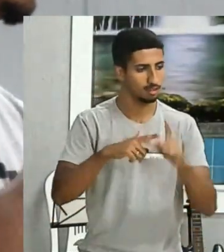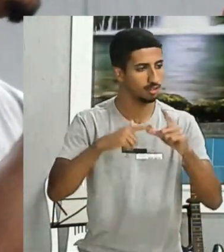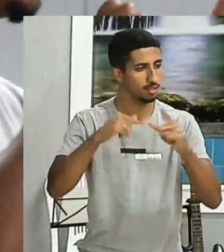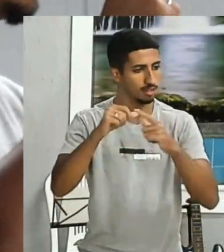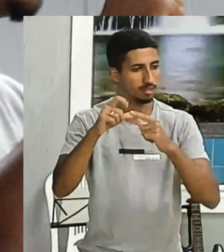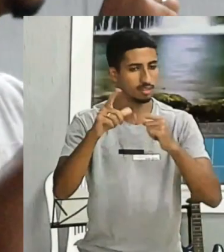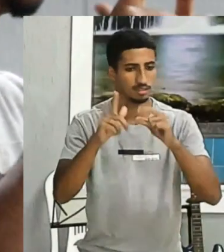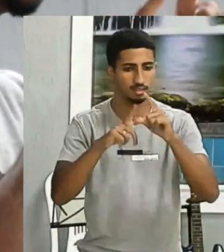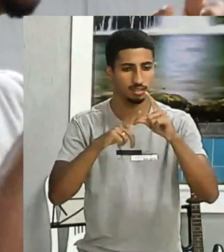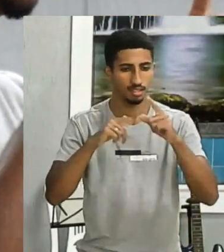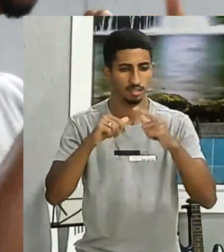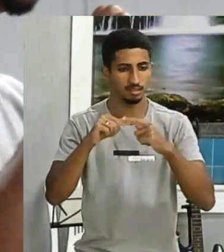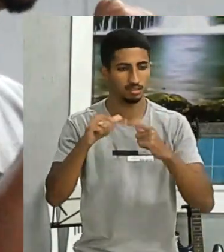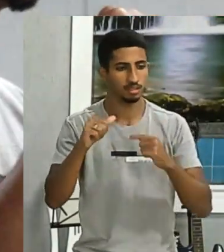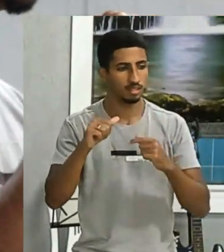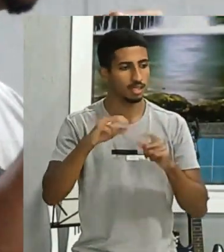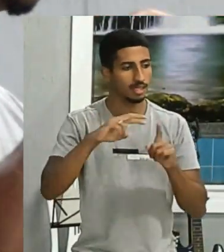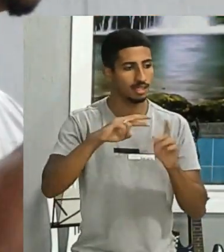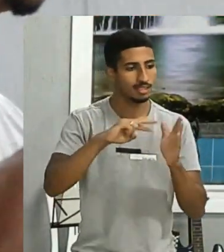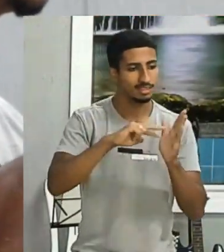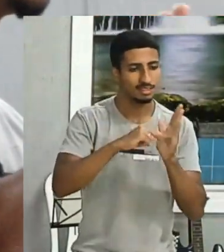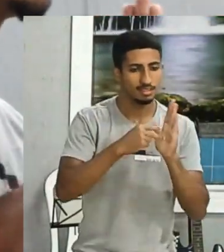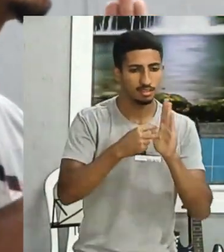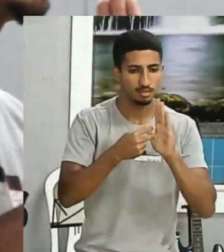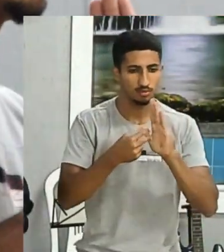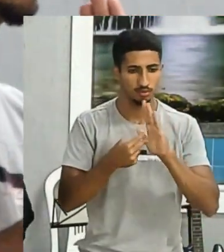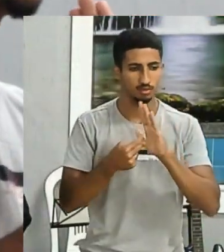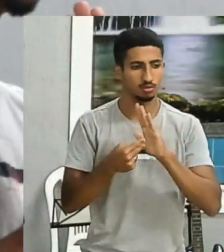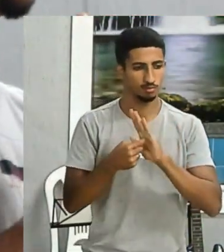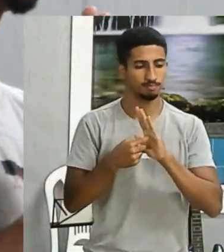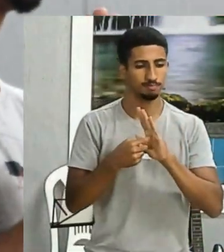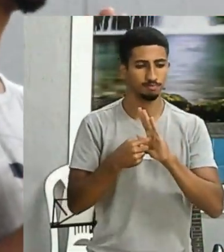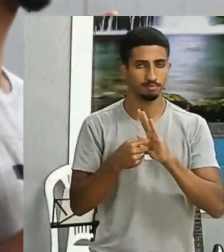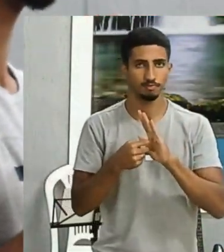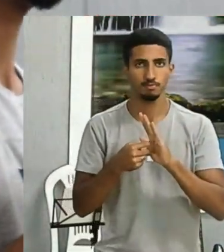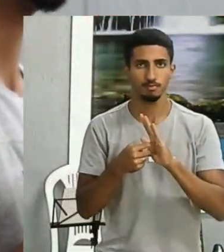sendo interpretadas, ou estão sendo